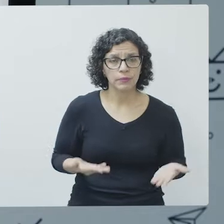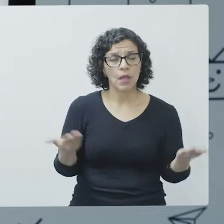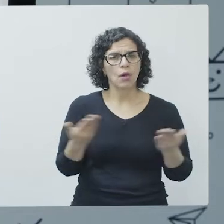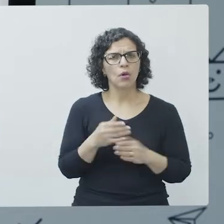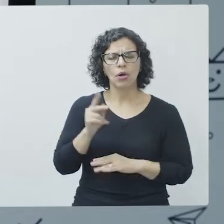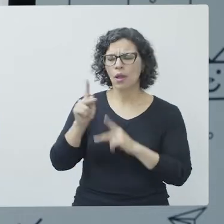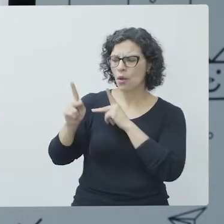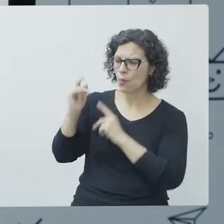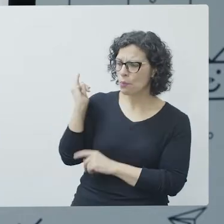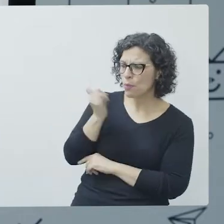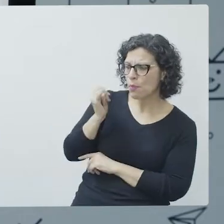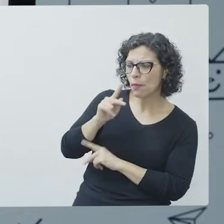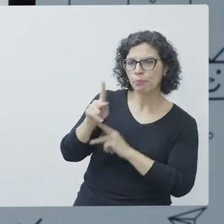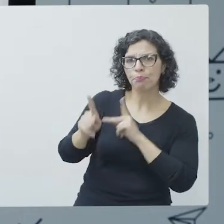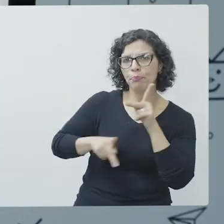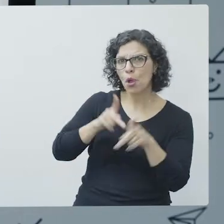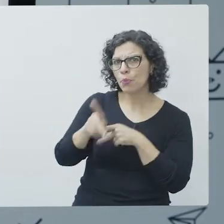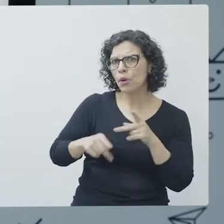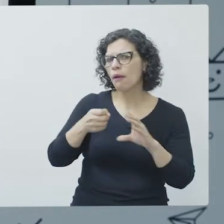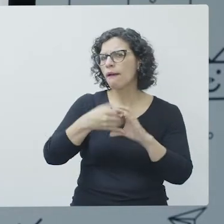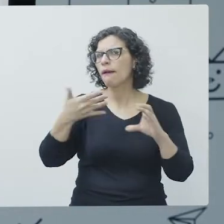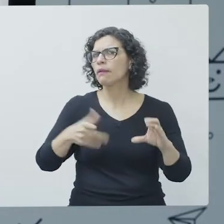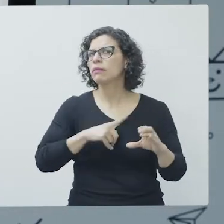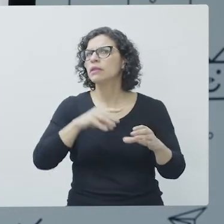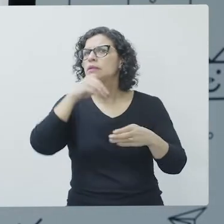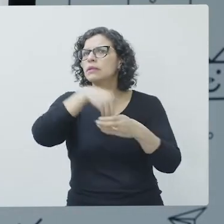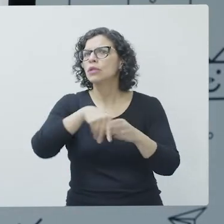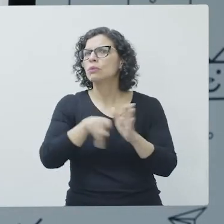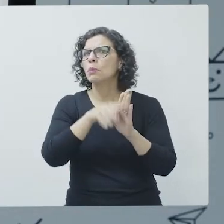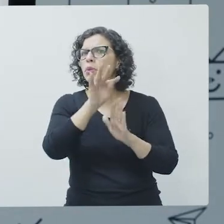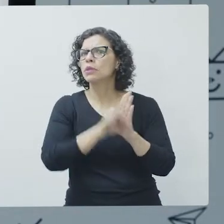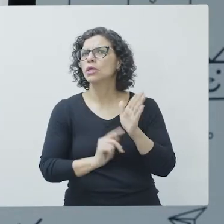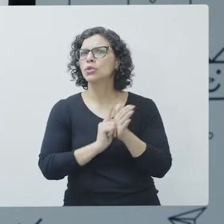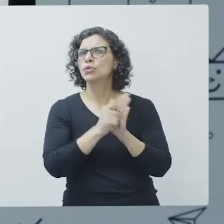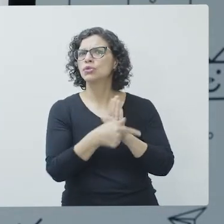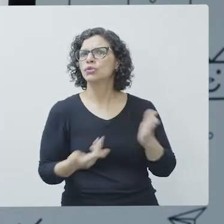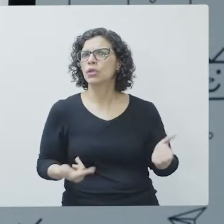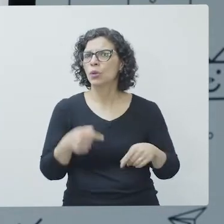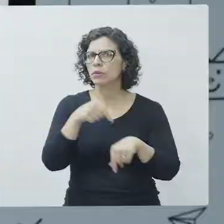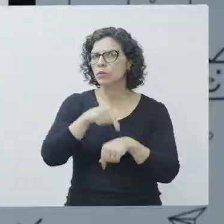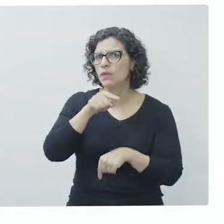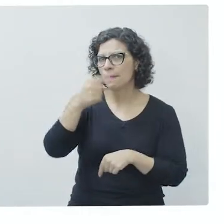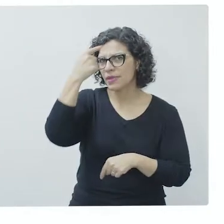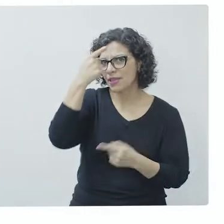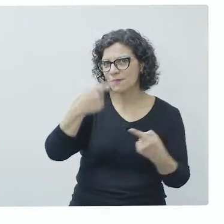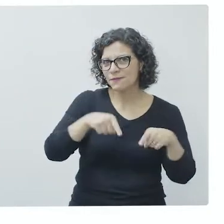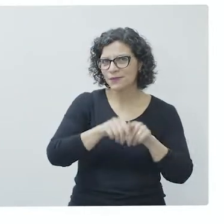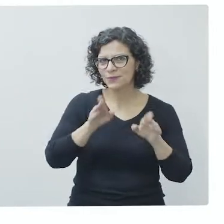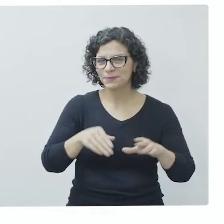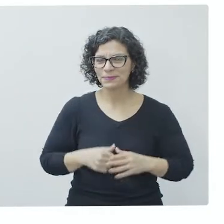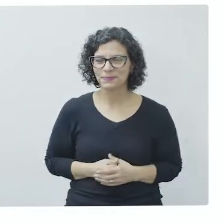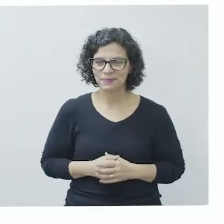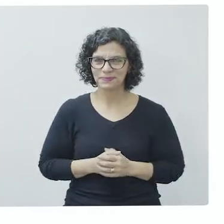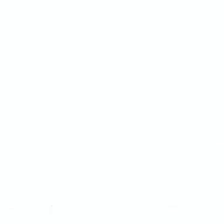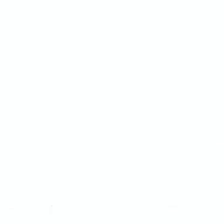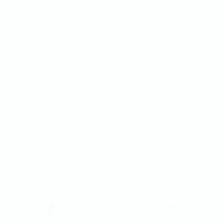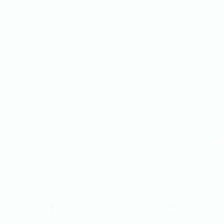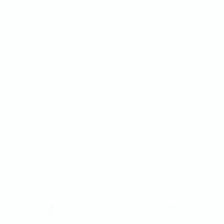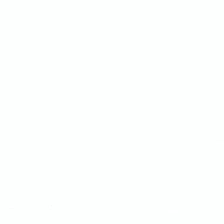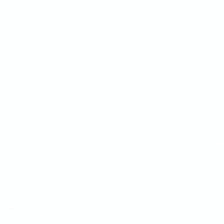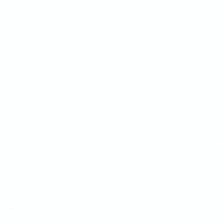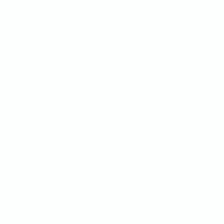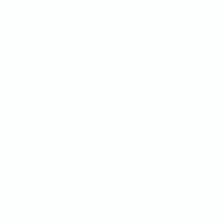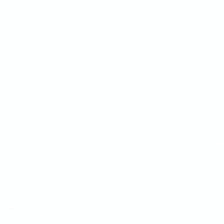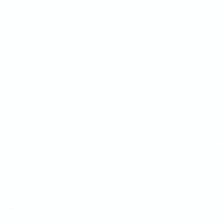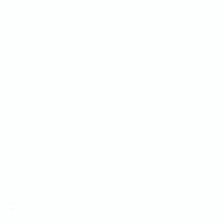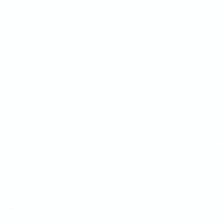o conto popular, quais características poderiam compor esse conto? Vou dar um tempinho para você e eu já volto.